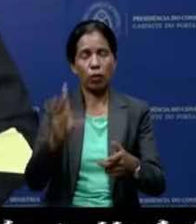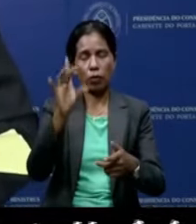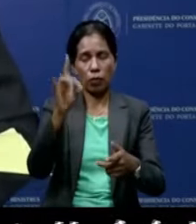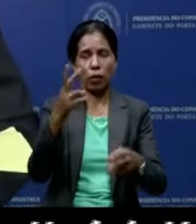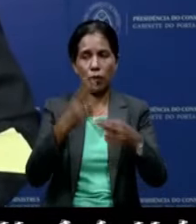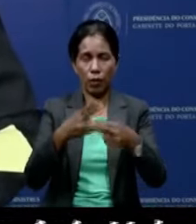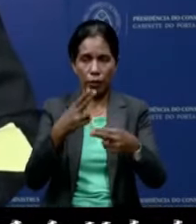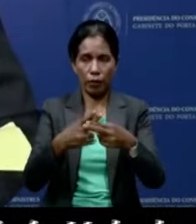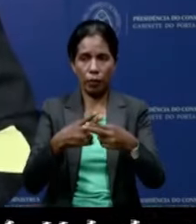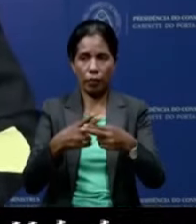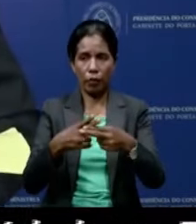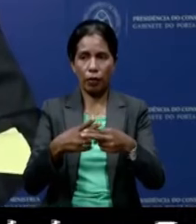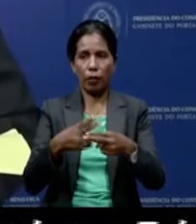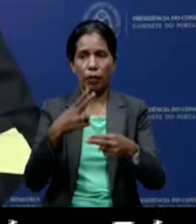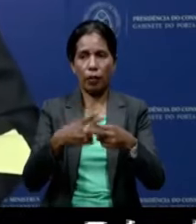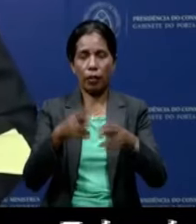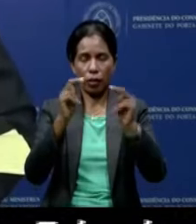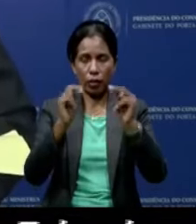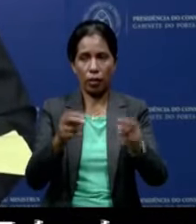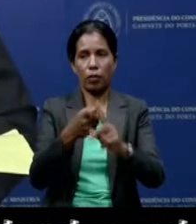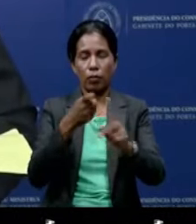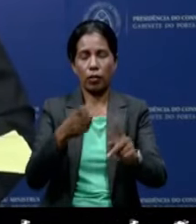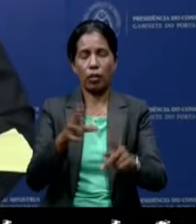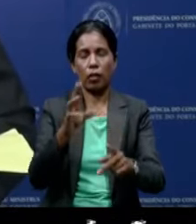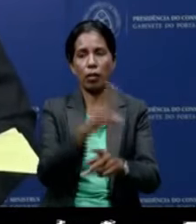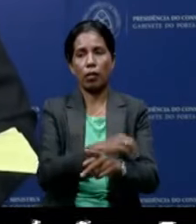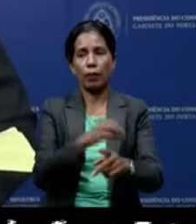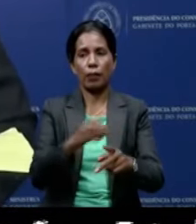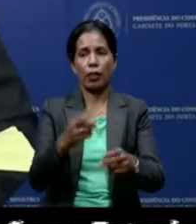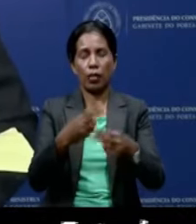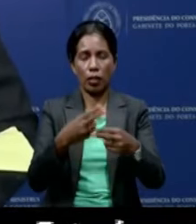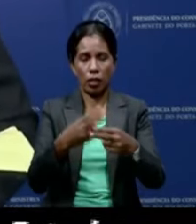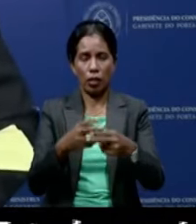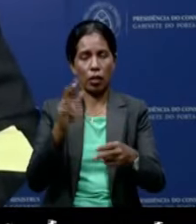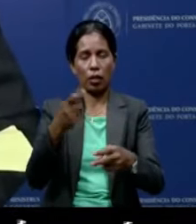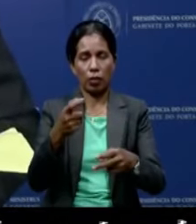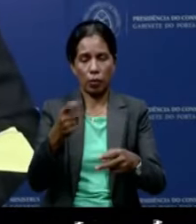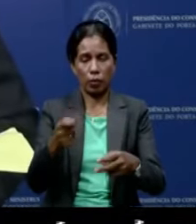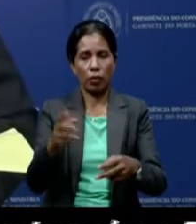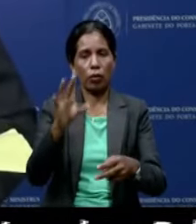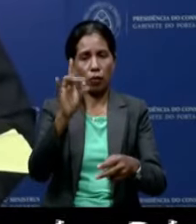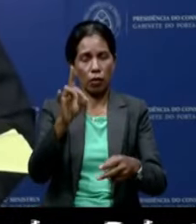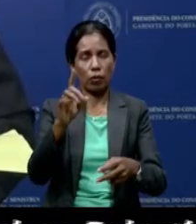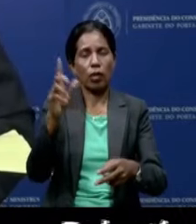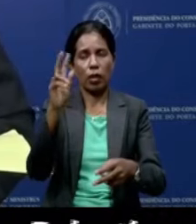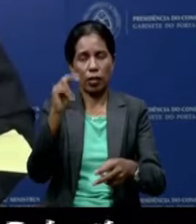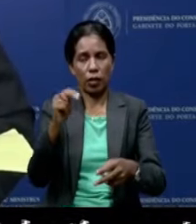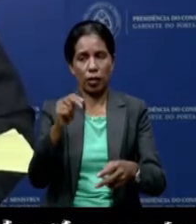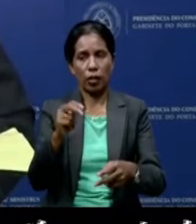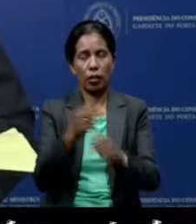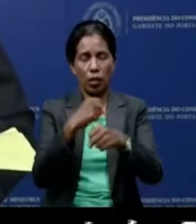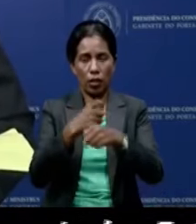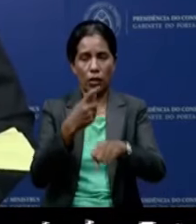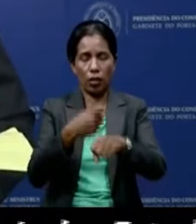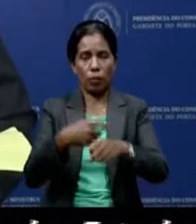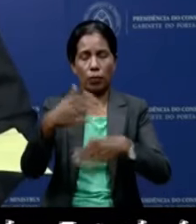naran tenki indikan remote walune nini naran debe que si lanse ia tempo